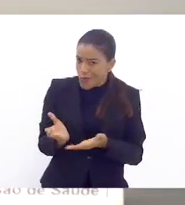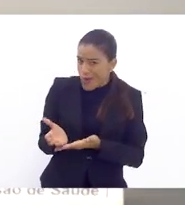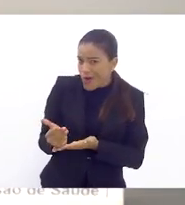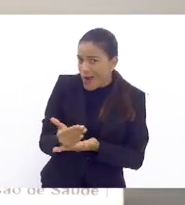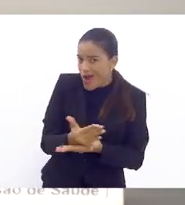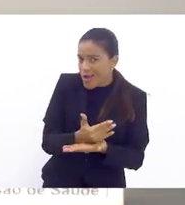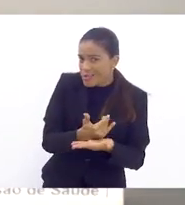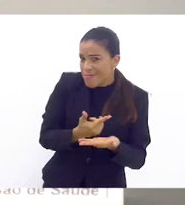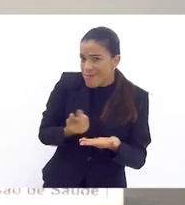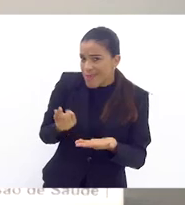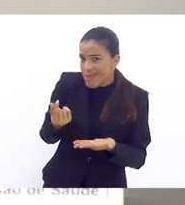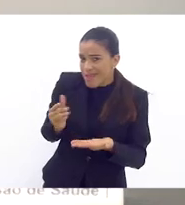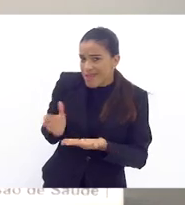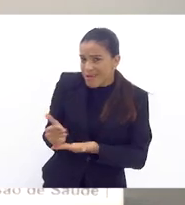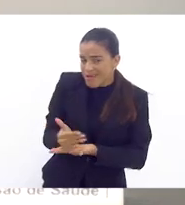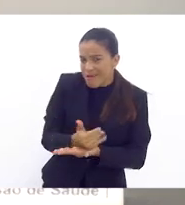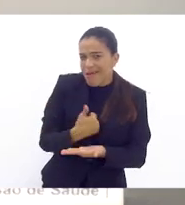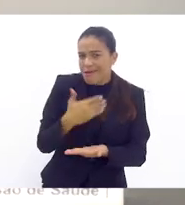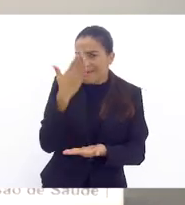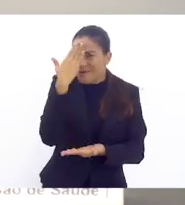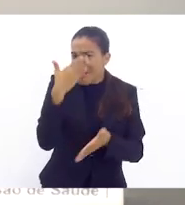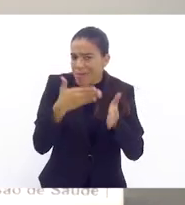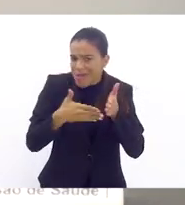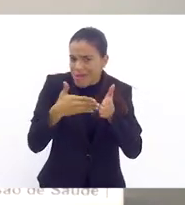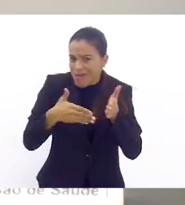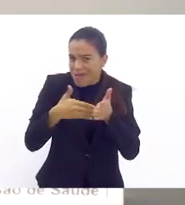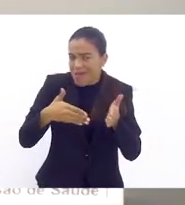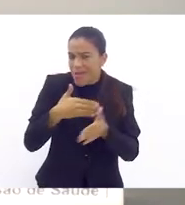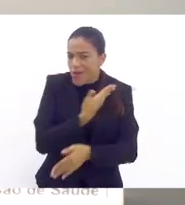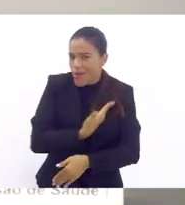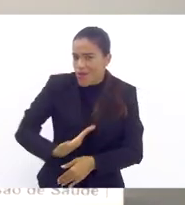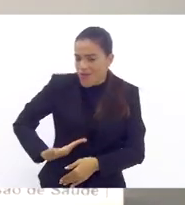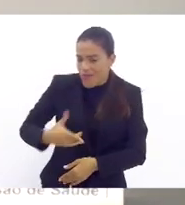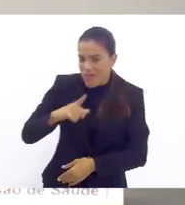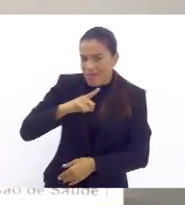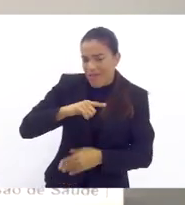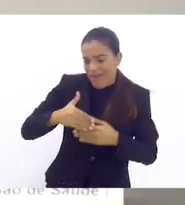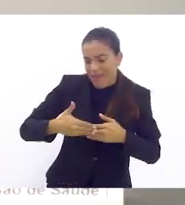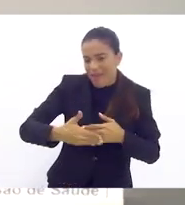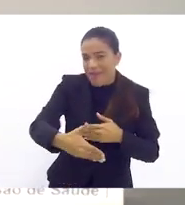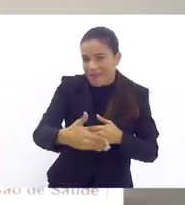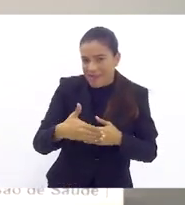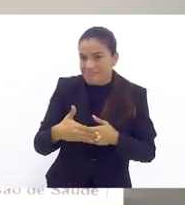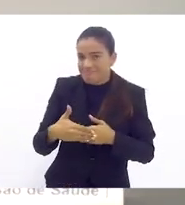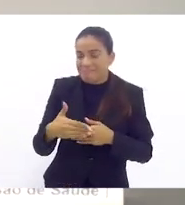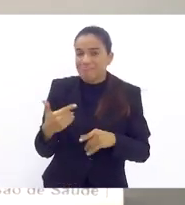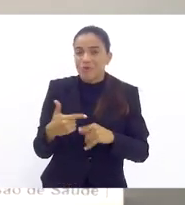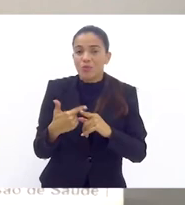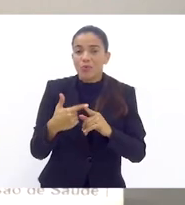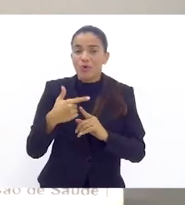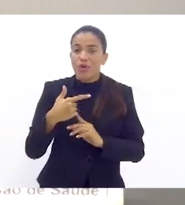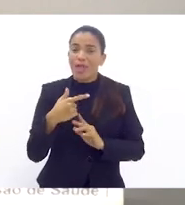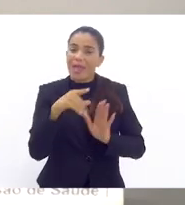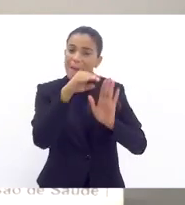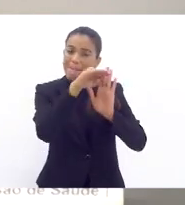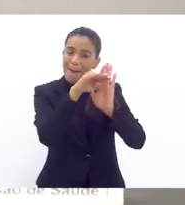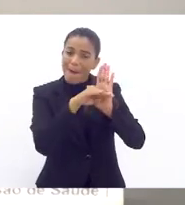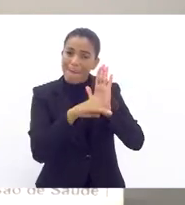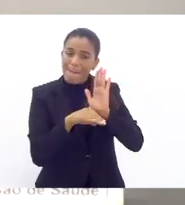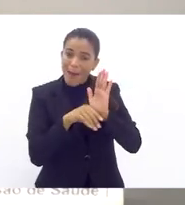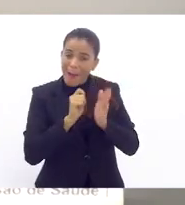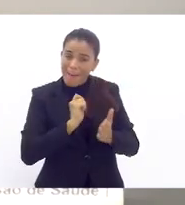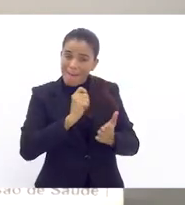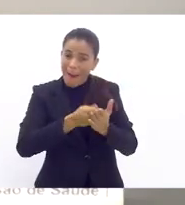orçamento, né? E a gente já sabe das dificuldades que o governo do Estado vai ter, porque a receita é